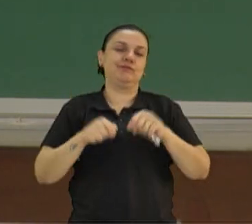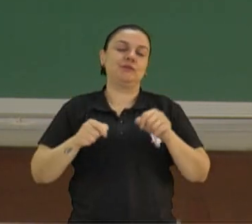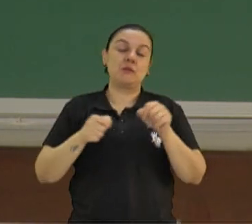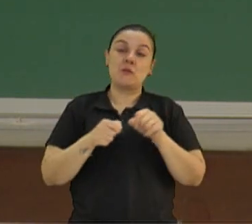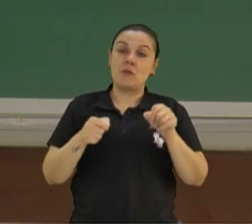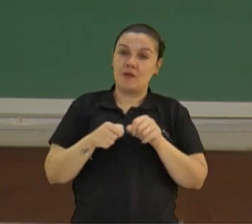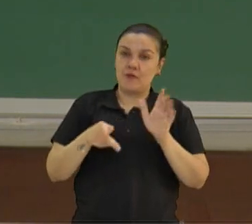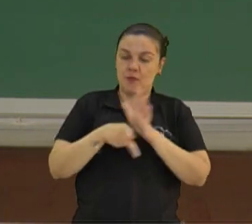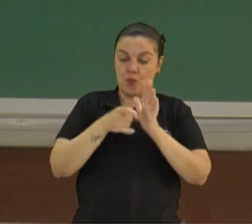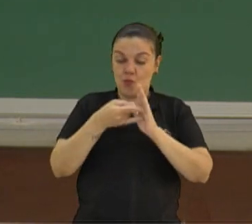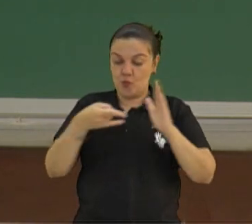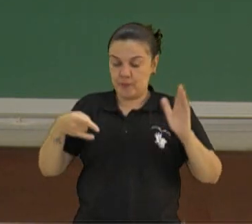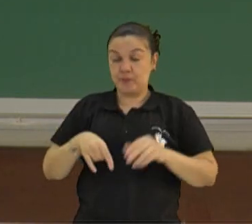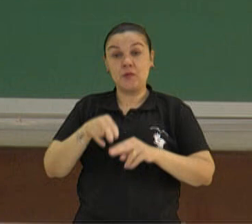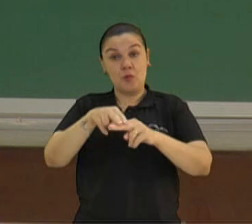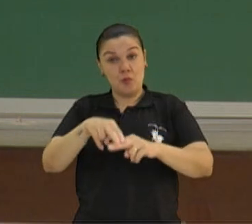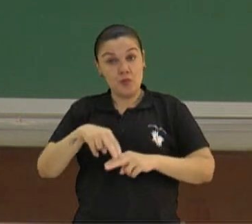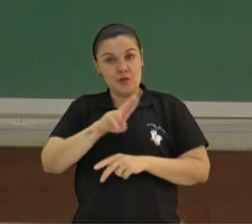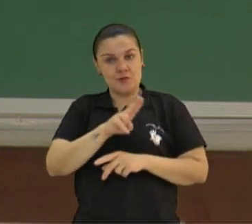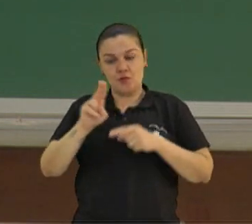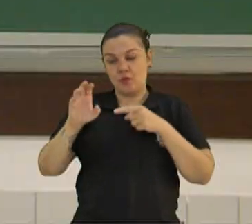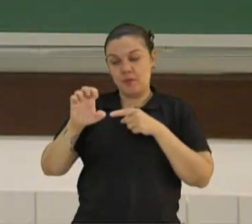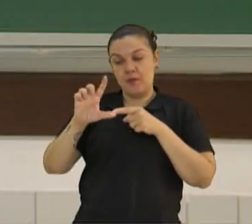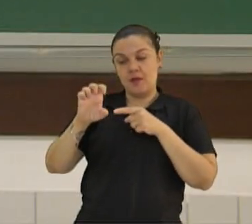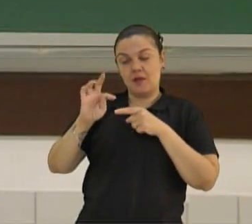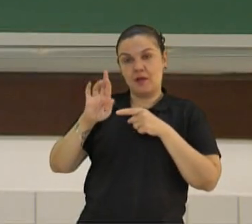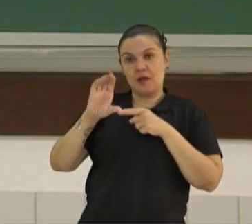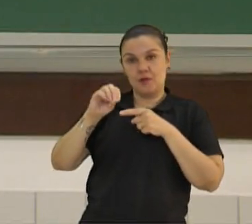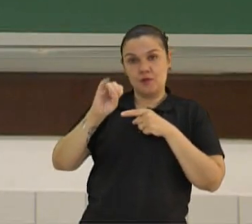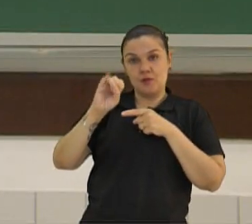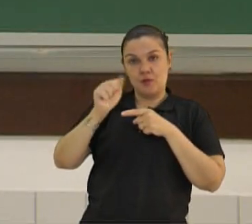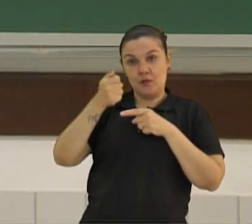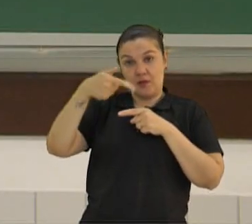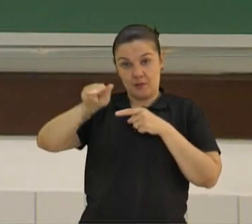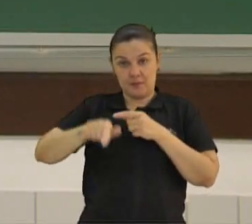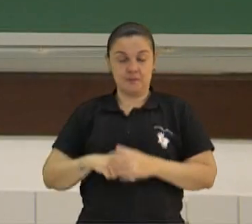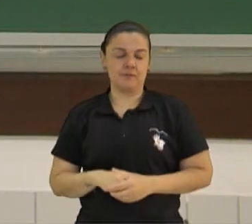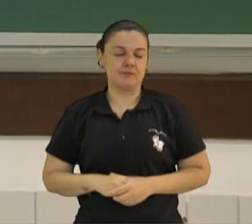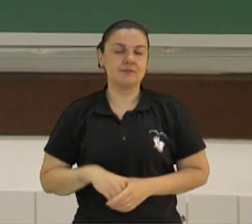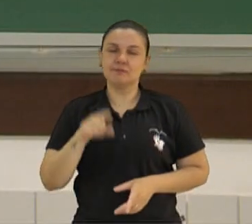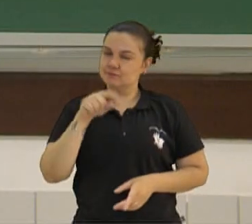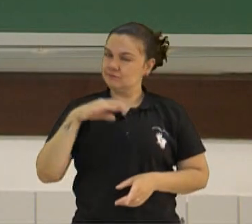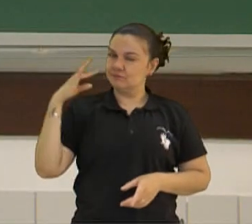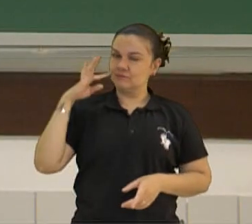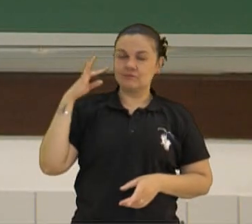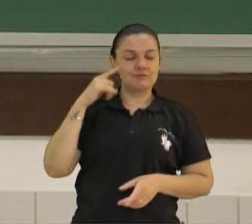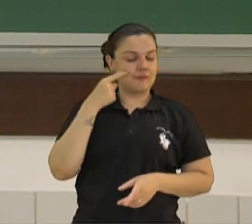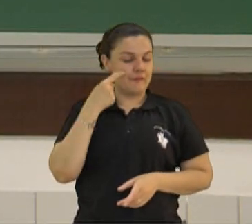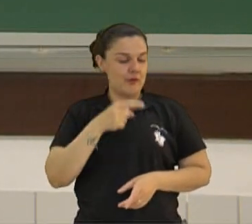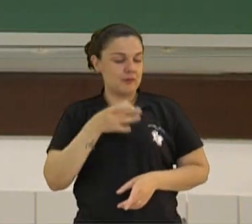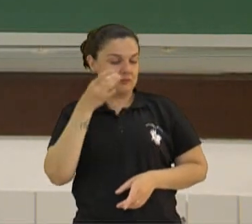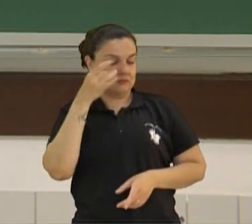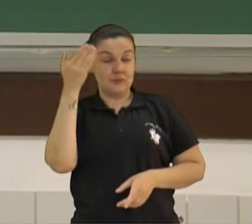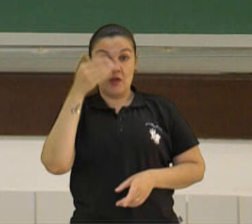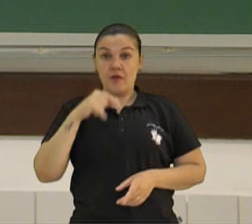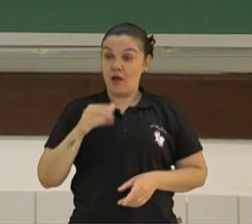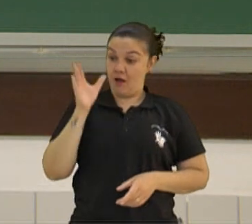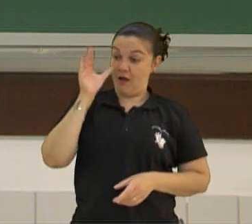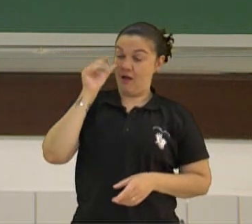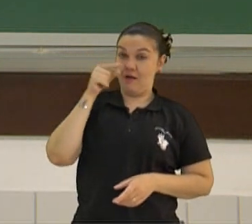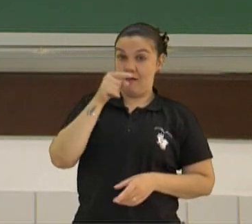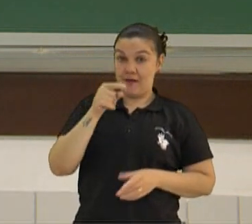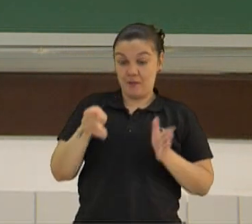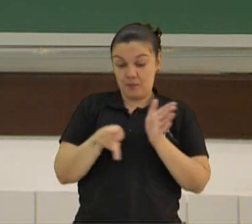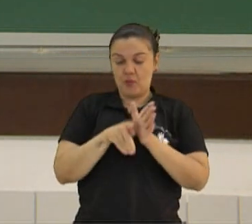nome eletroímã. Então, pessoal, olha que curioso. Vou falar um pouquinho da aplicação só para você, né, para deixar interessante